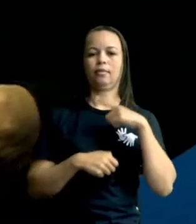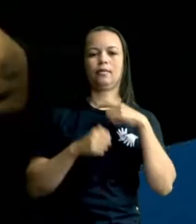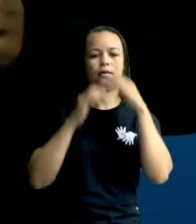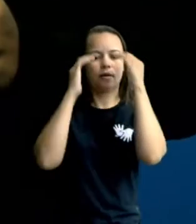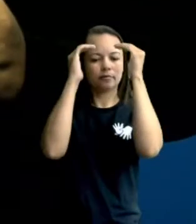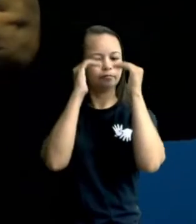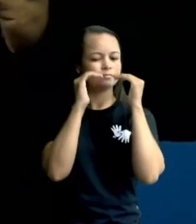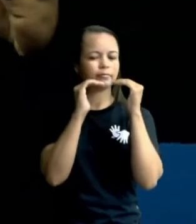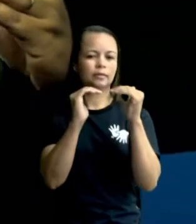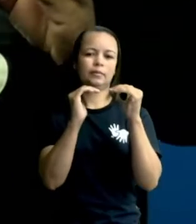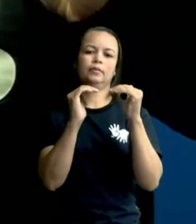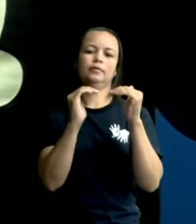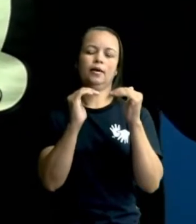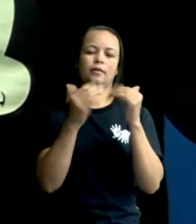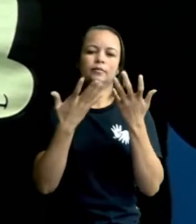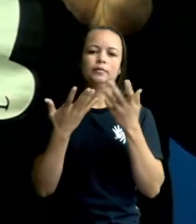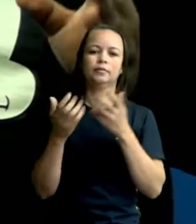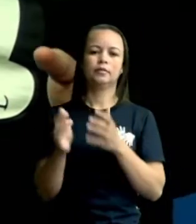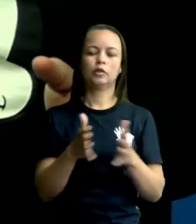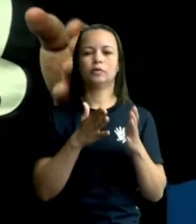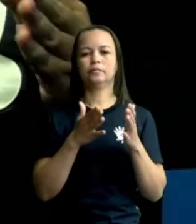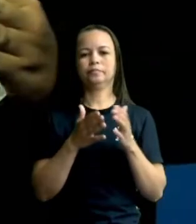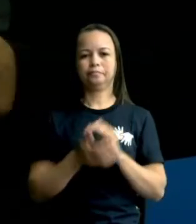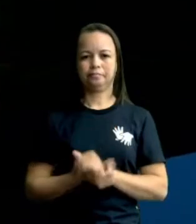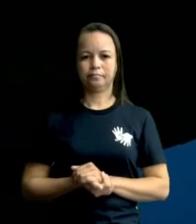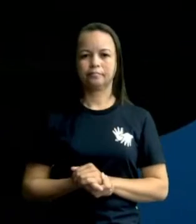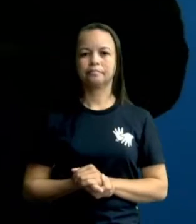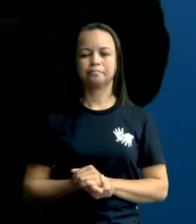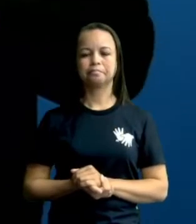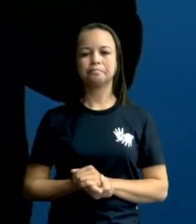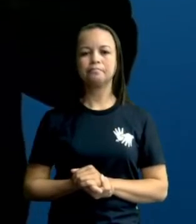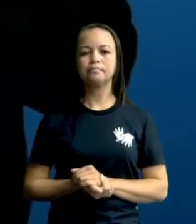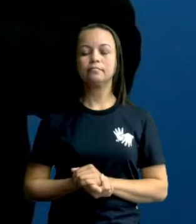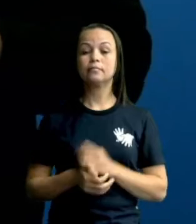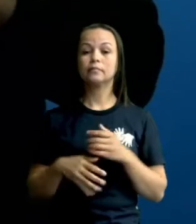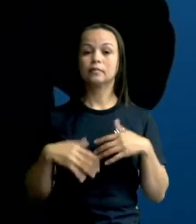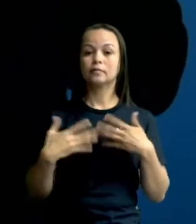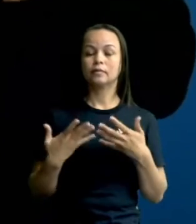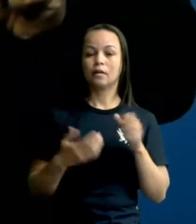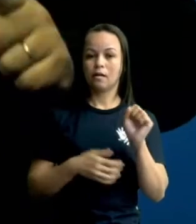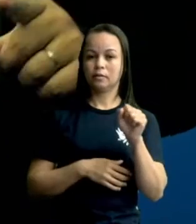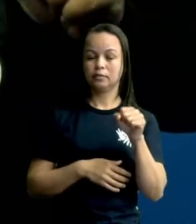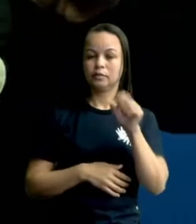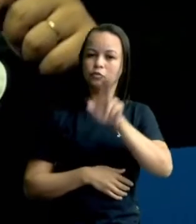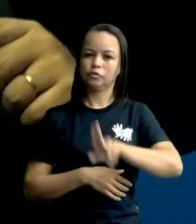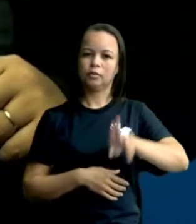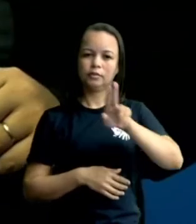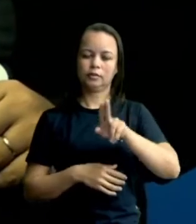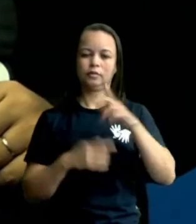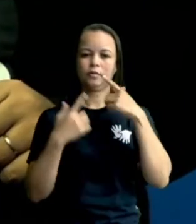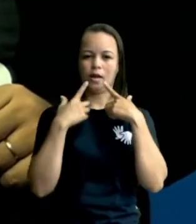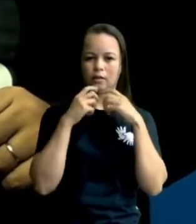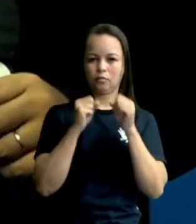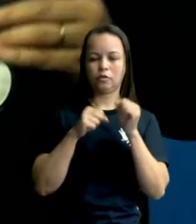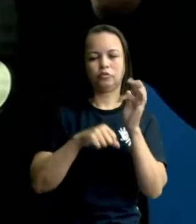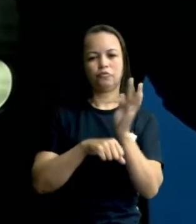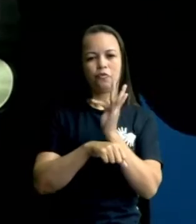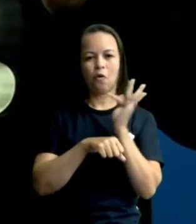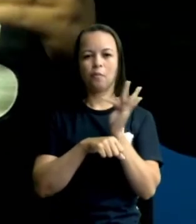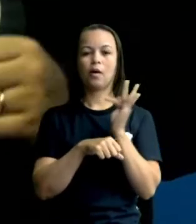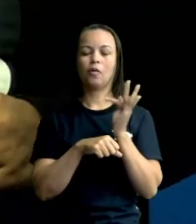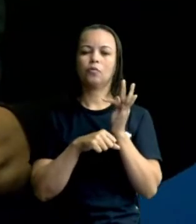respeitabilidade, onde há uma relação de respeito, tá bom? Assim, utilizamos a linguagem